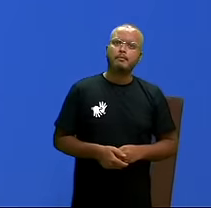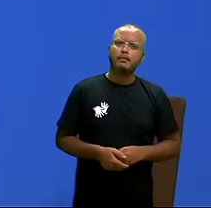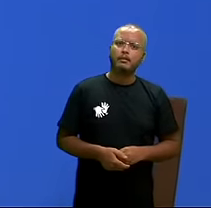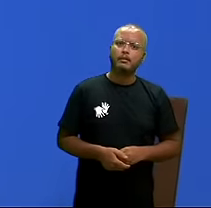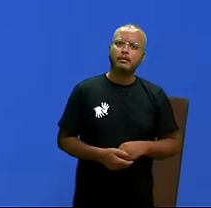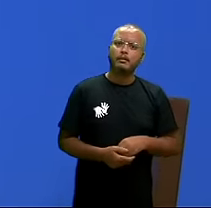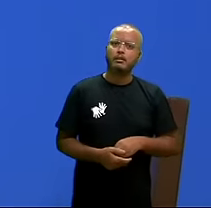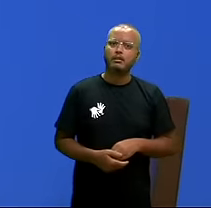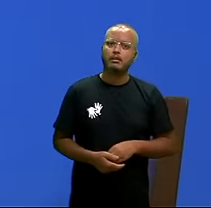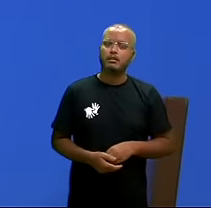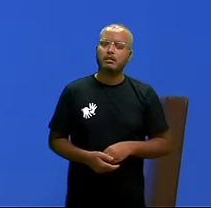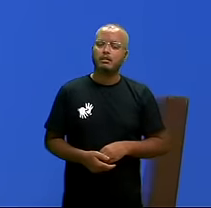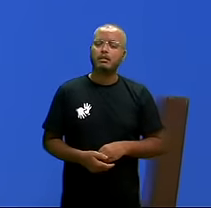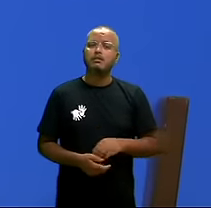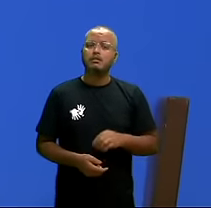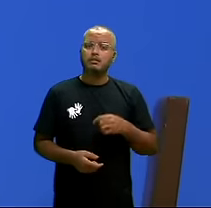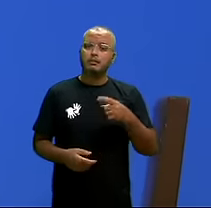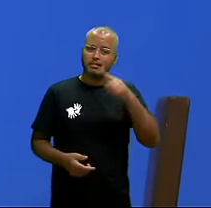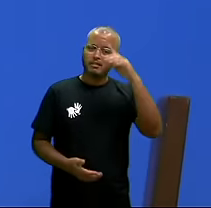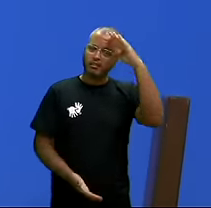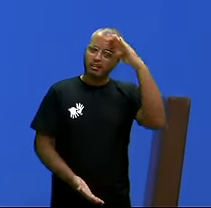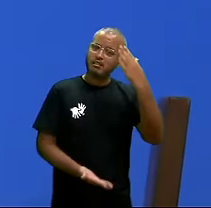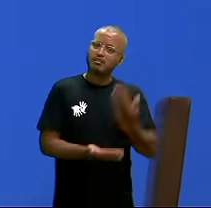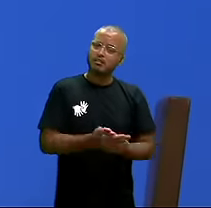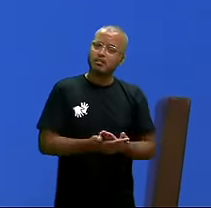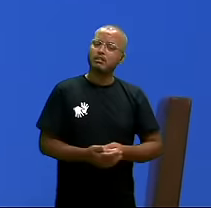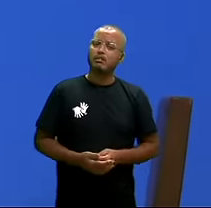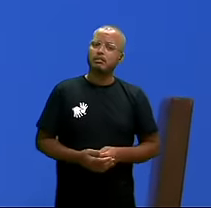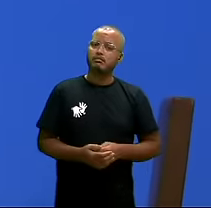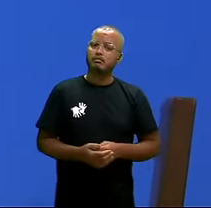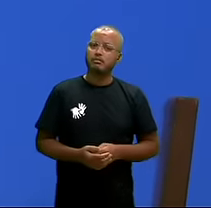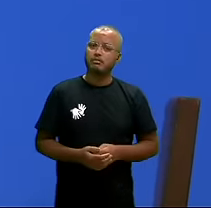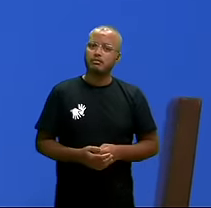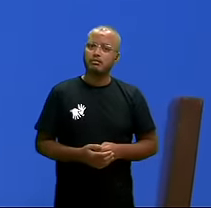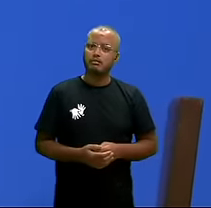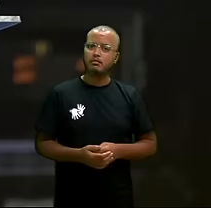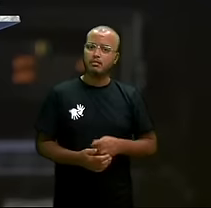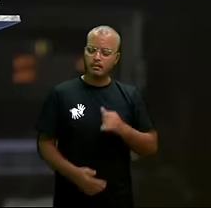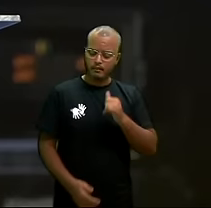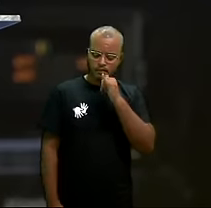Dia de você conversar e falar com você, não tem que esperar nada de ninguém.